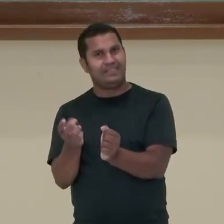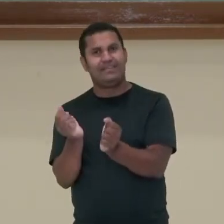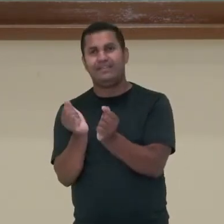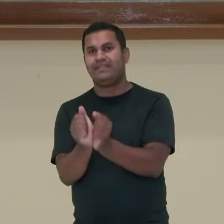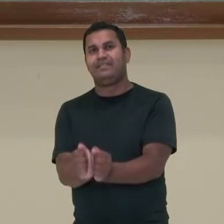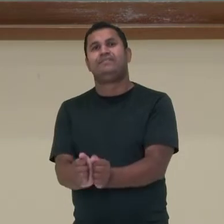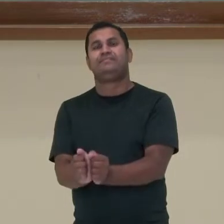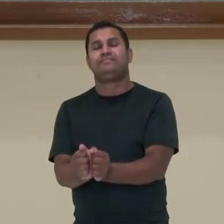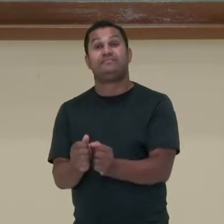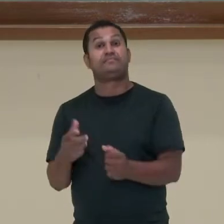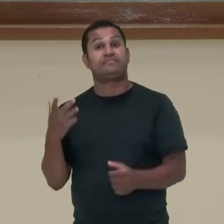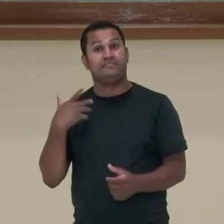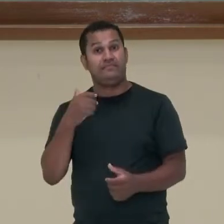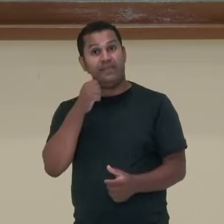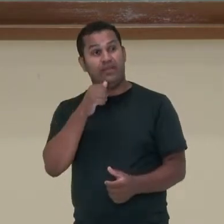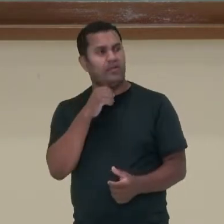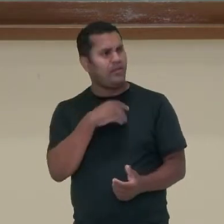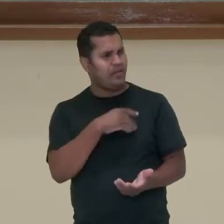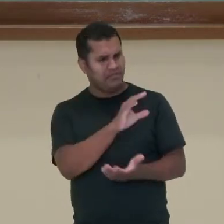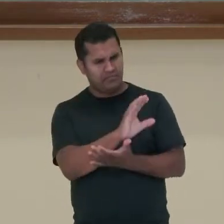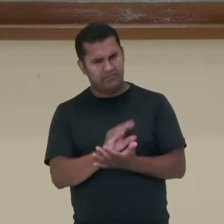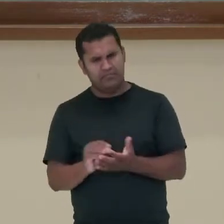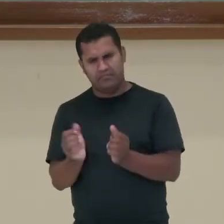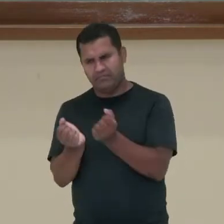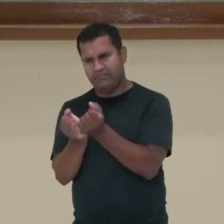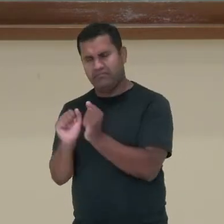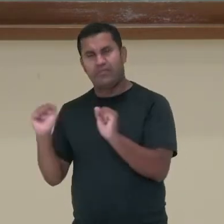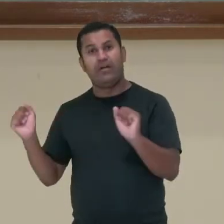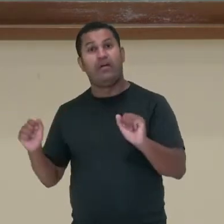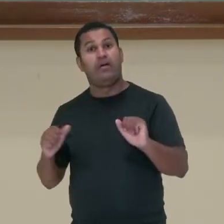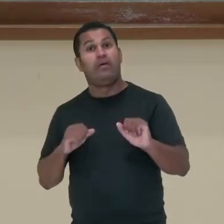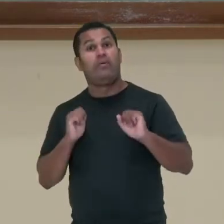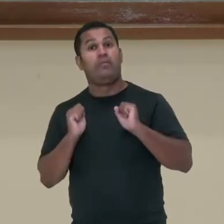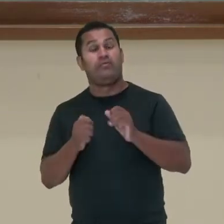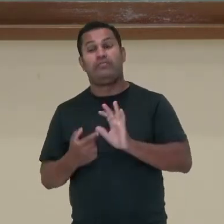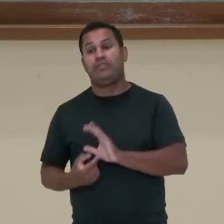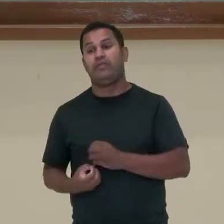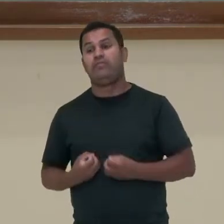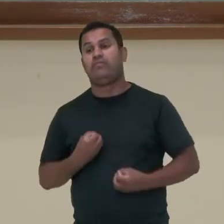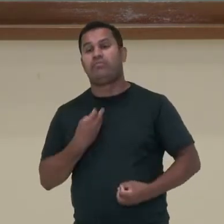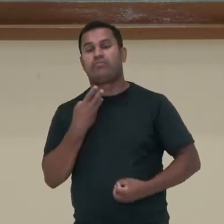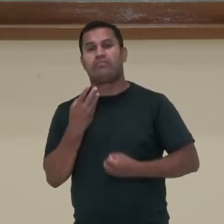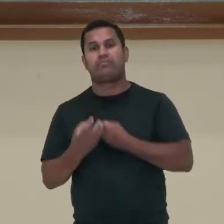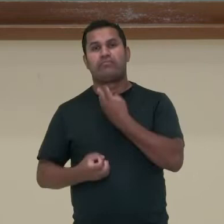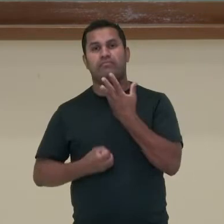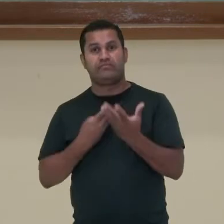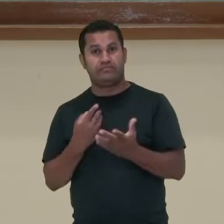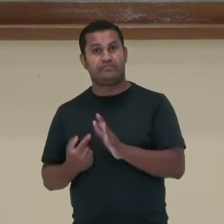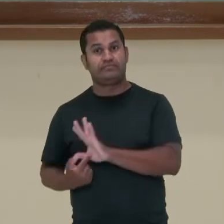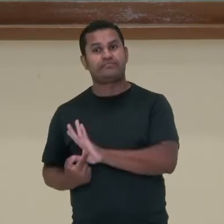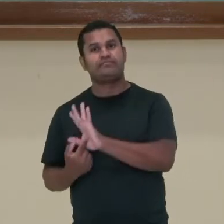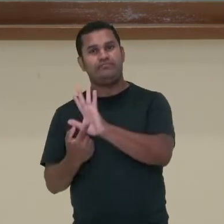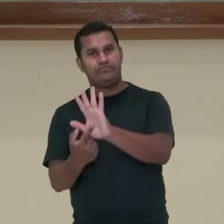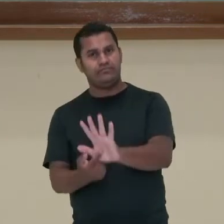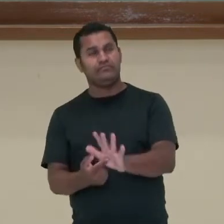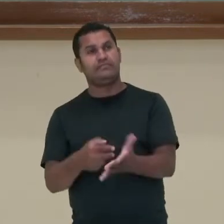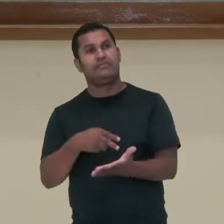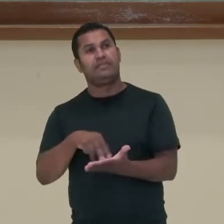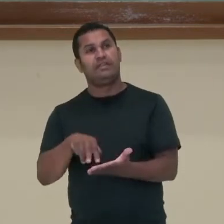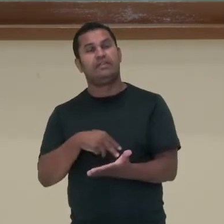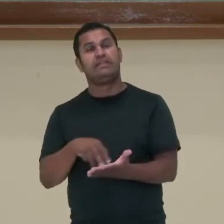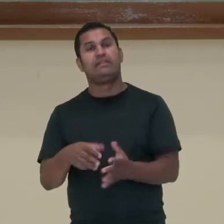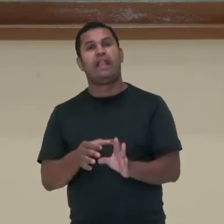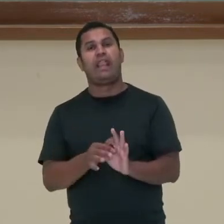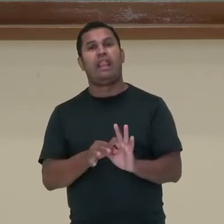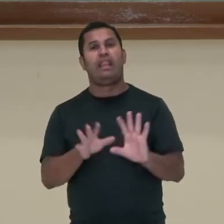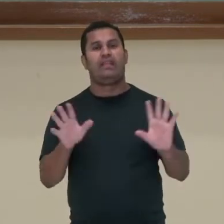vida noturna, porque, lembrando a vocês, nesse período que nós estamos falando do pós-impressionismo, começou a ter um